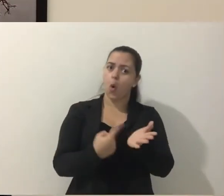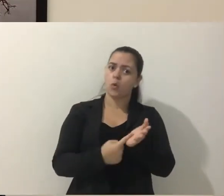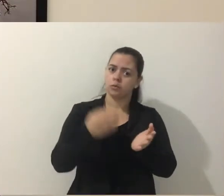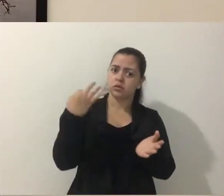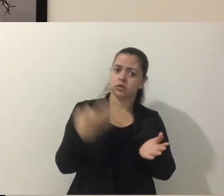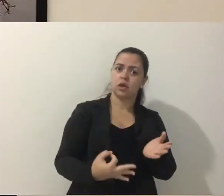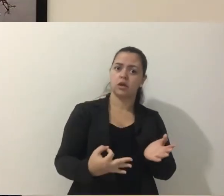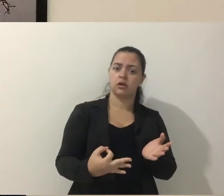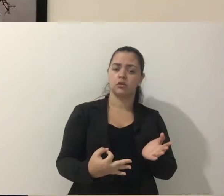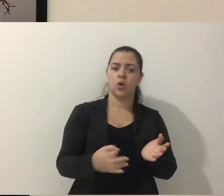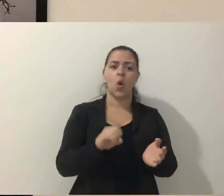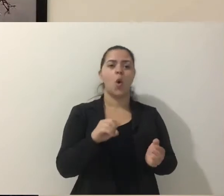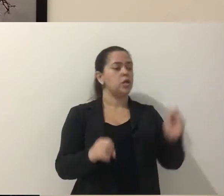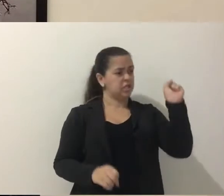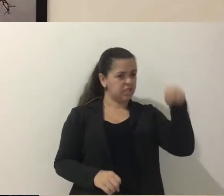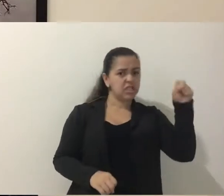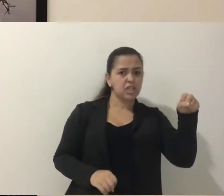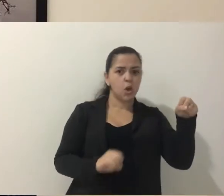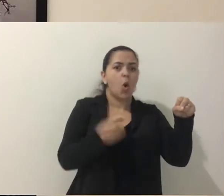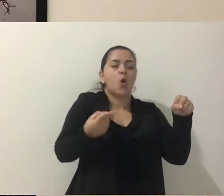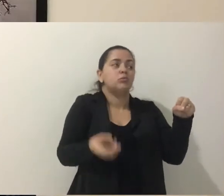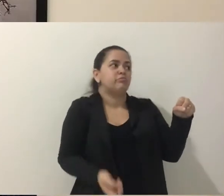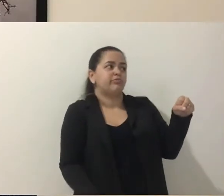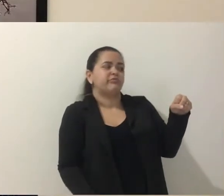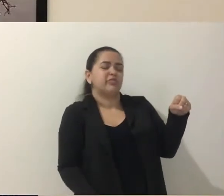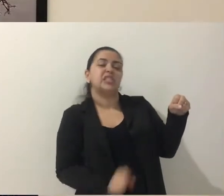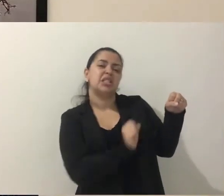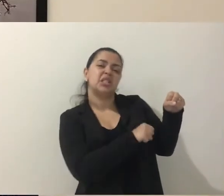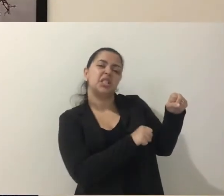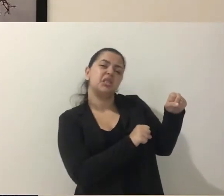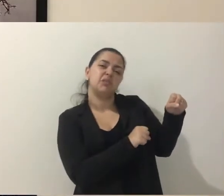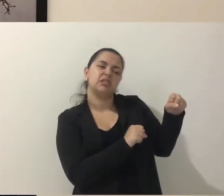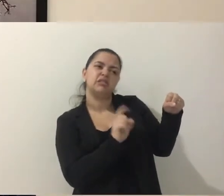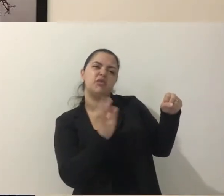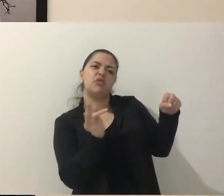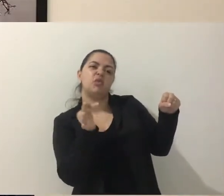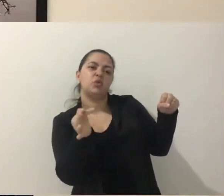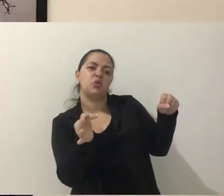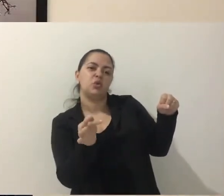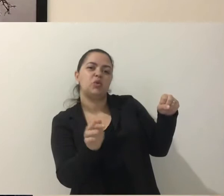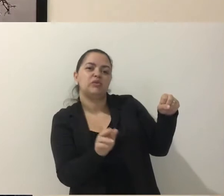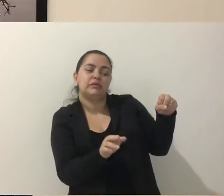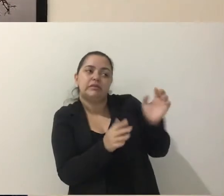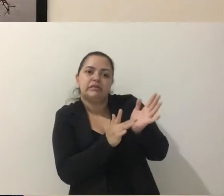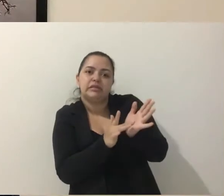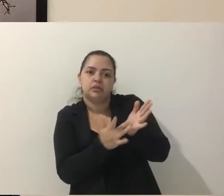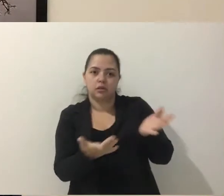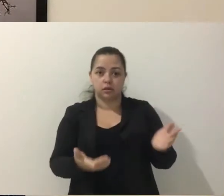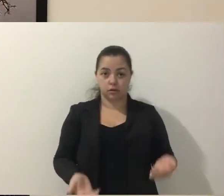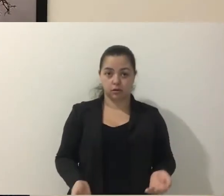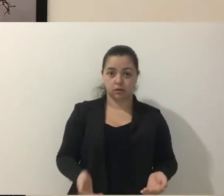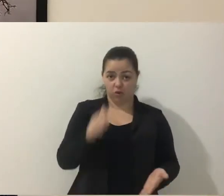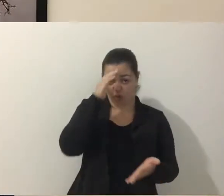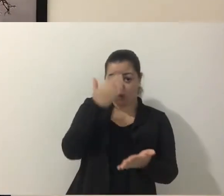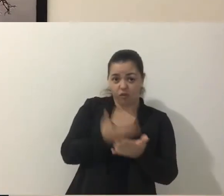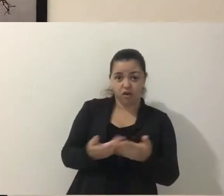na verdade, não queremos cumpri-lo mais à frente? A nossa palavra é confiável? Será que nós somos modelos de